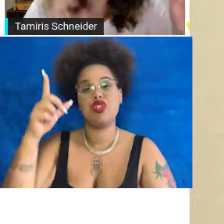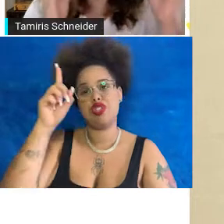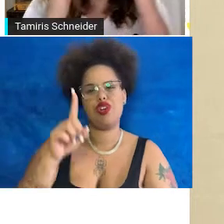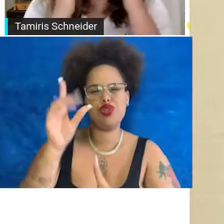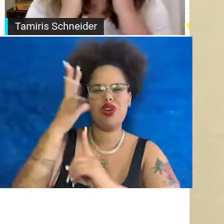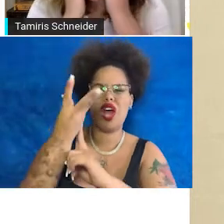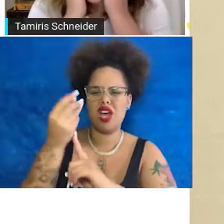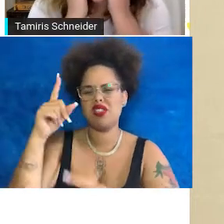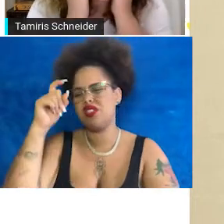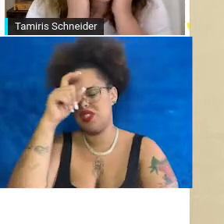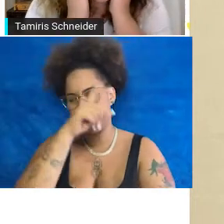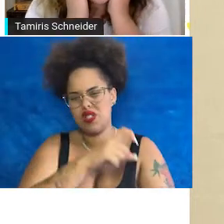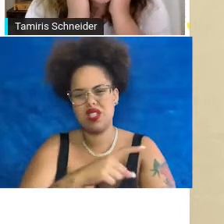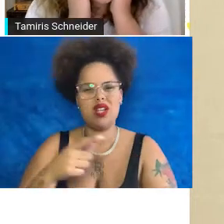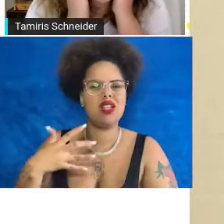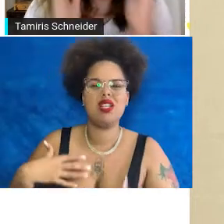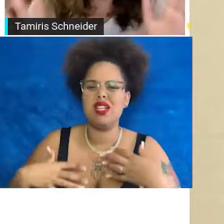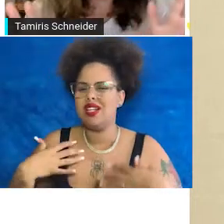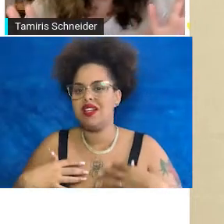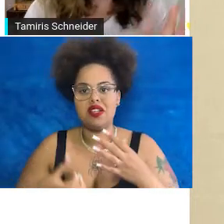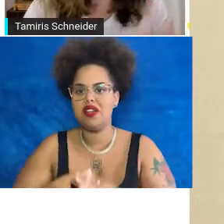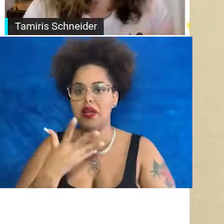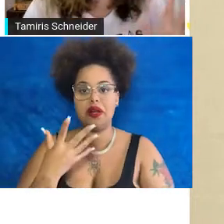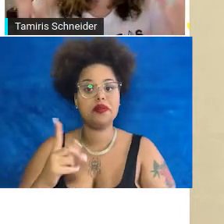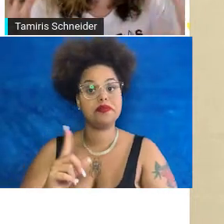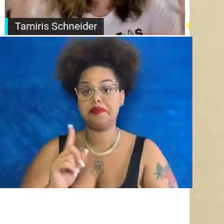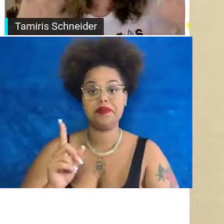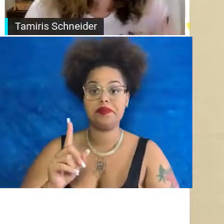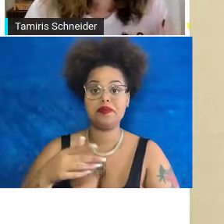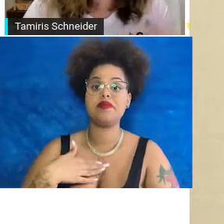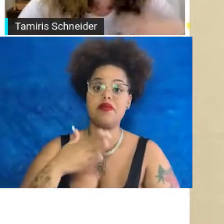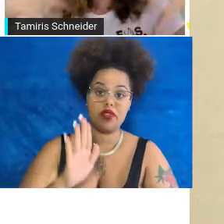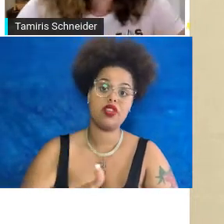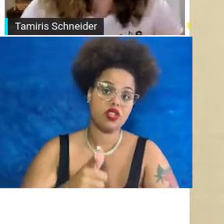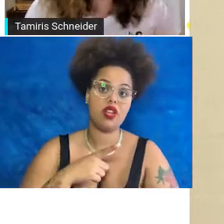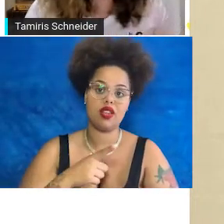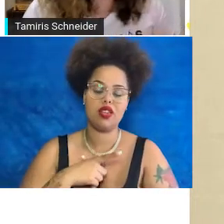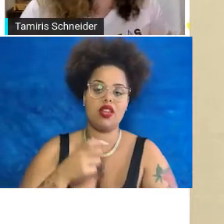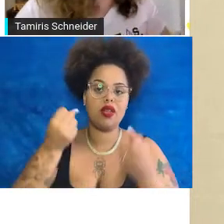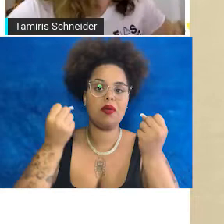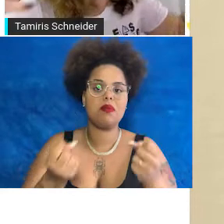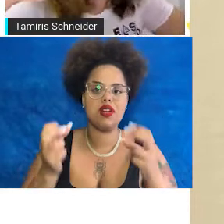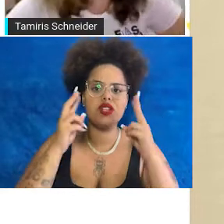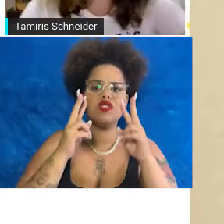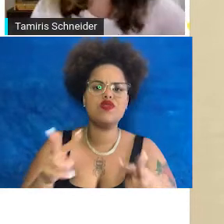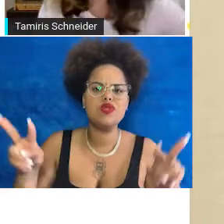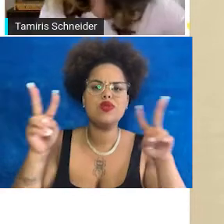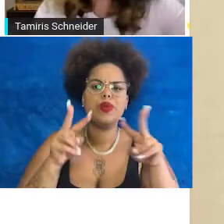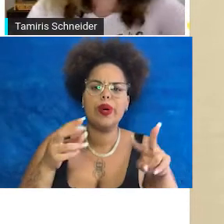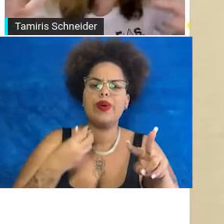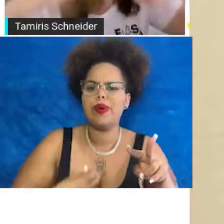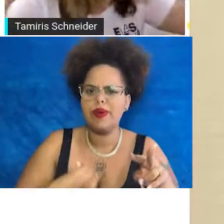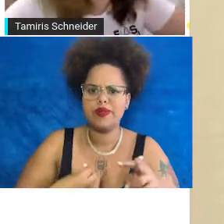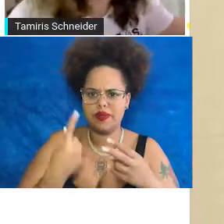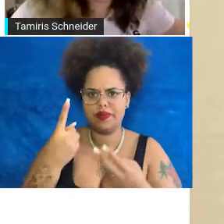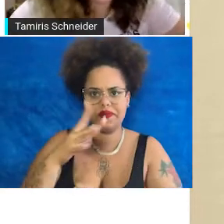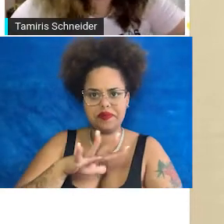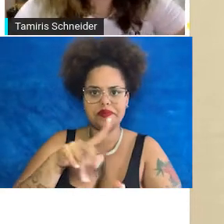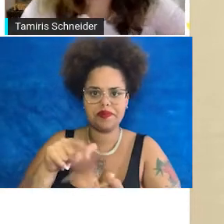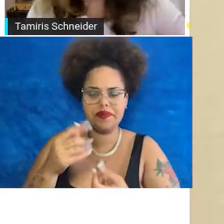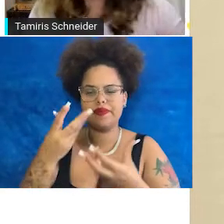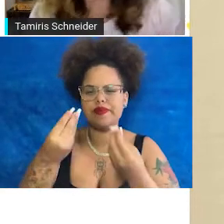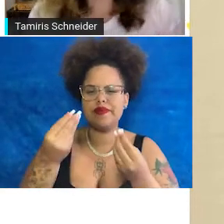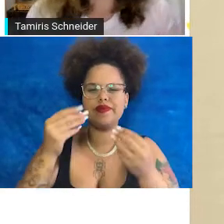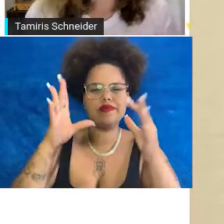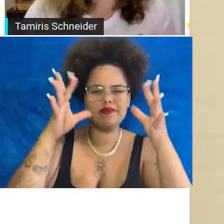que dificuldade, que tenso, ai meu Deus, criar, não. A gente já tem essa bagagem visual, a gente vive num mundo cheio de